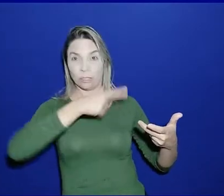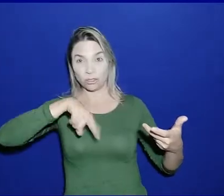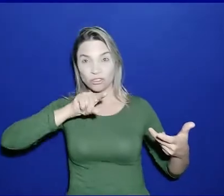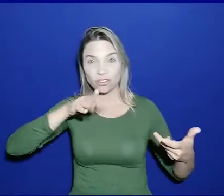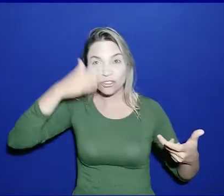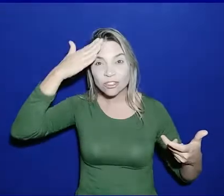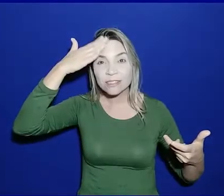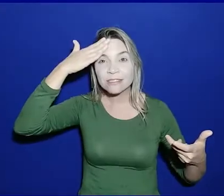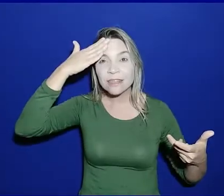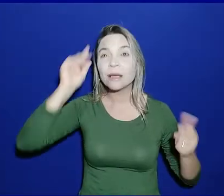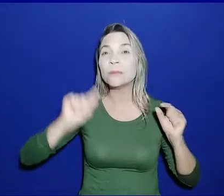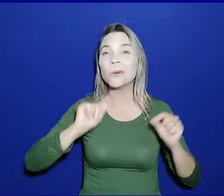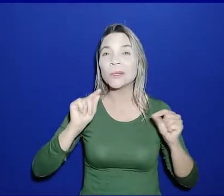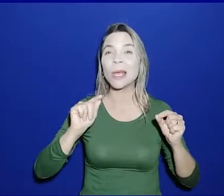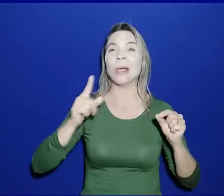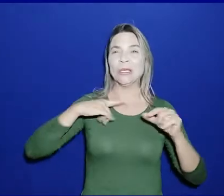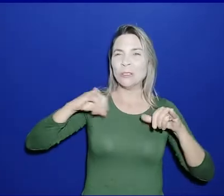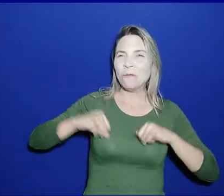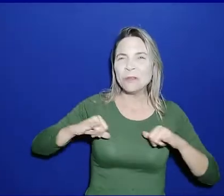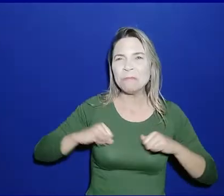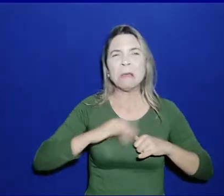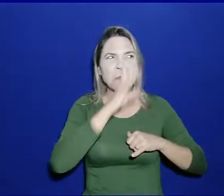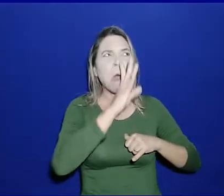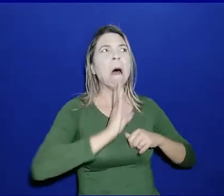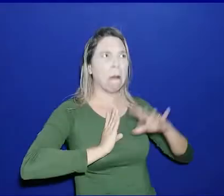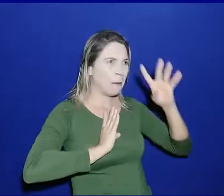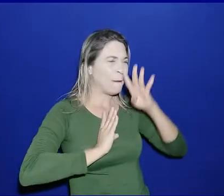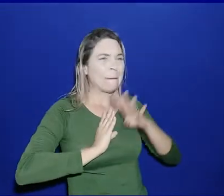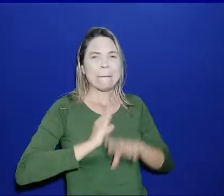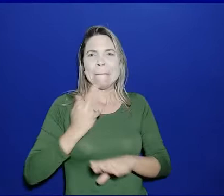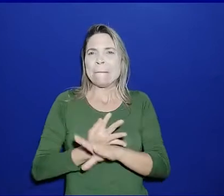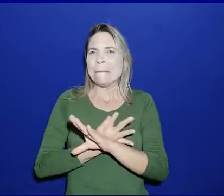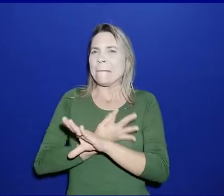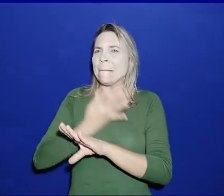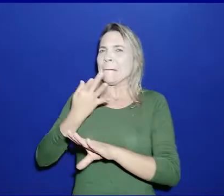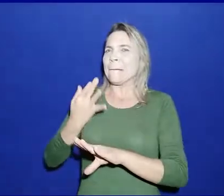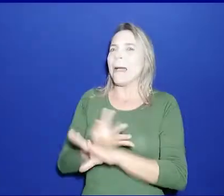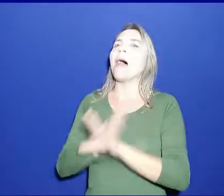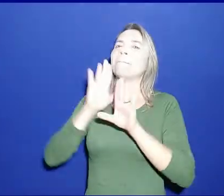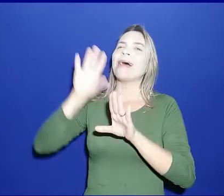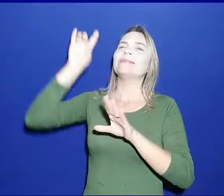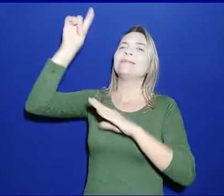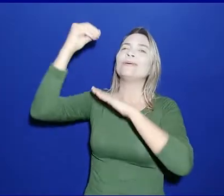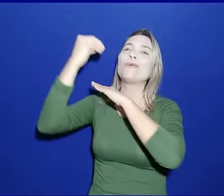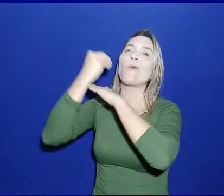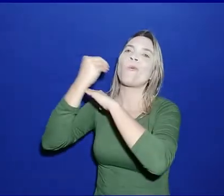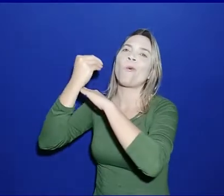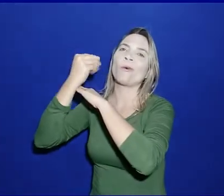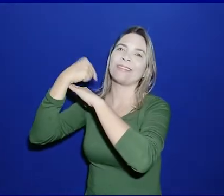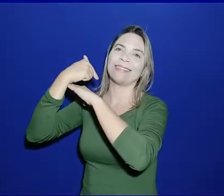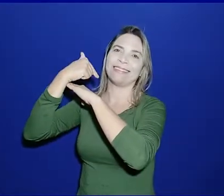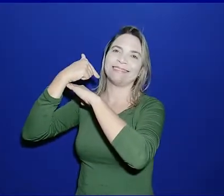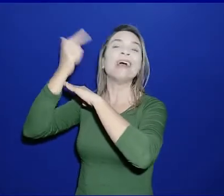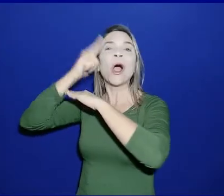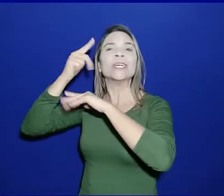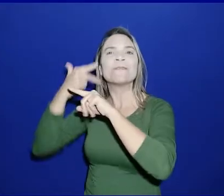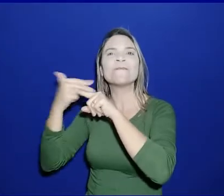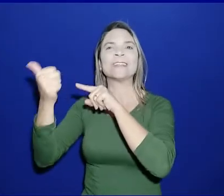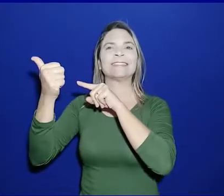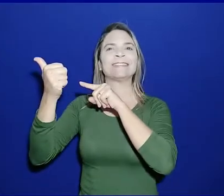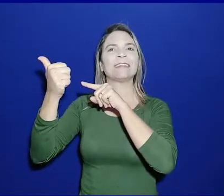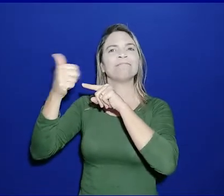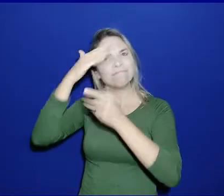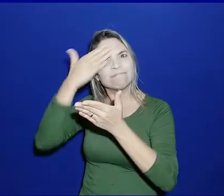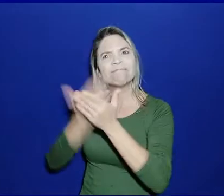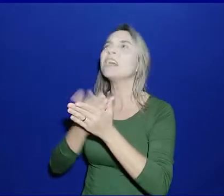nós sabemos, todo esse sofrimento vale a pena, primeiro porque nos sofrimentos Deus nos consola. Nós sempre vencemos a